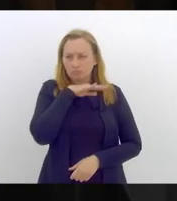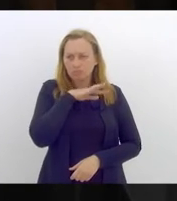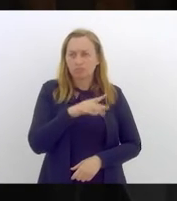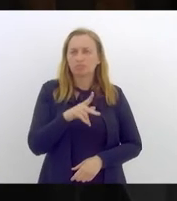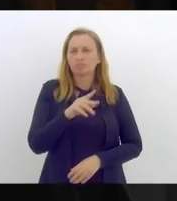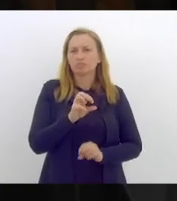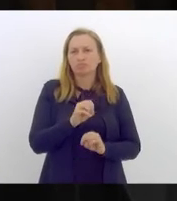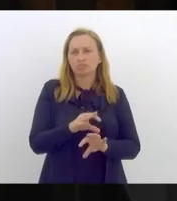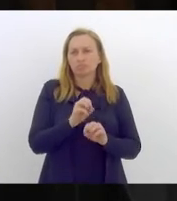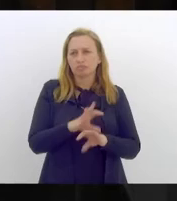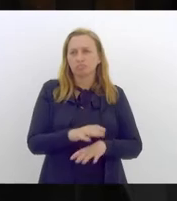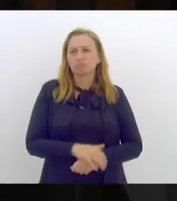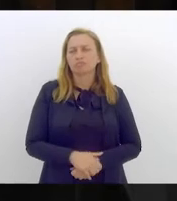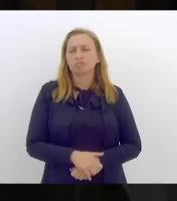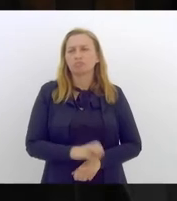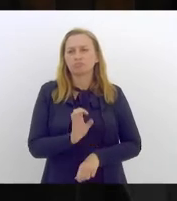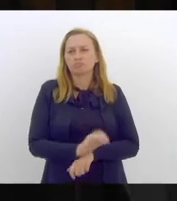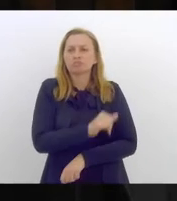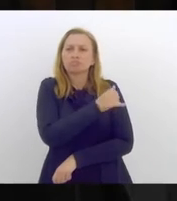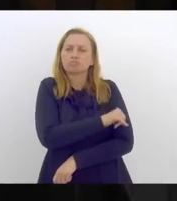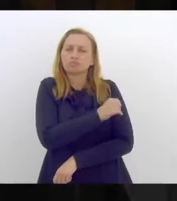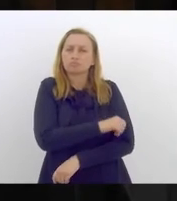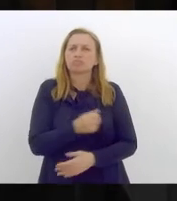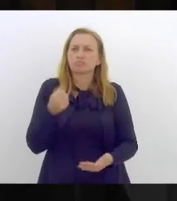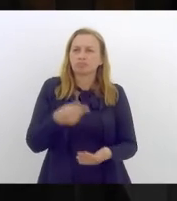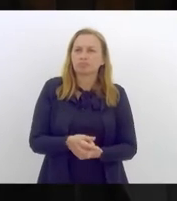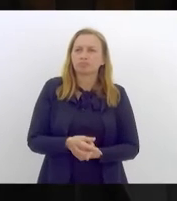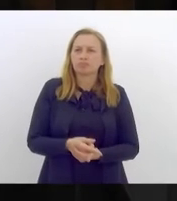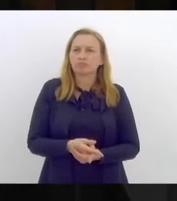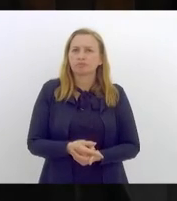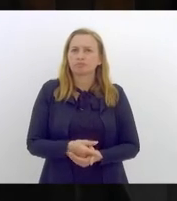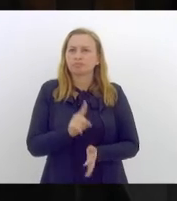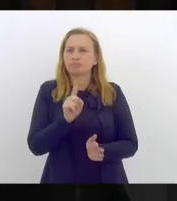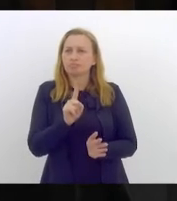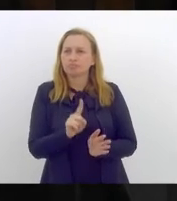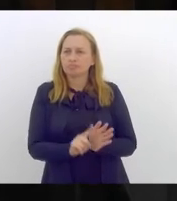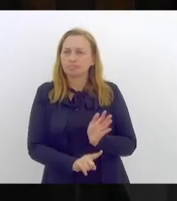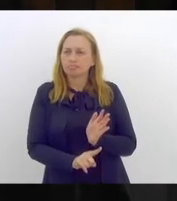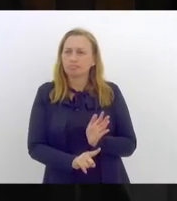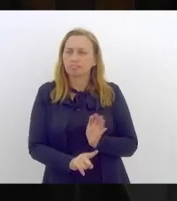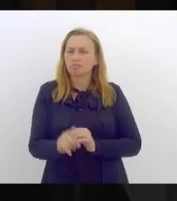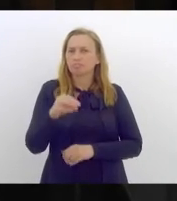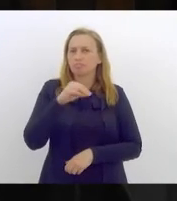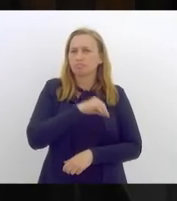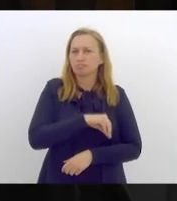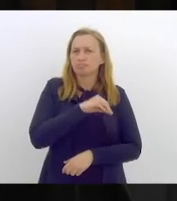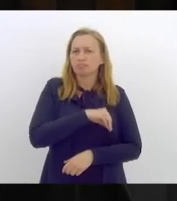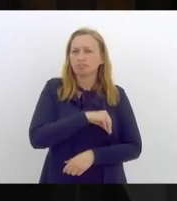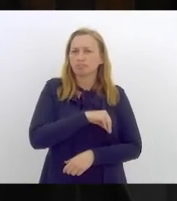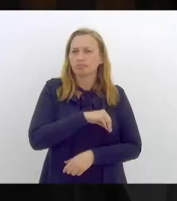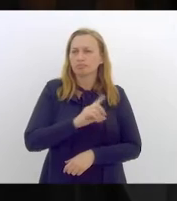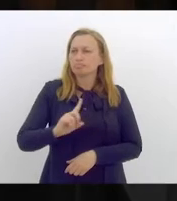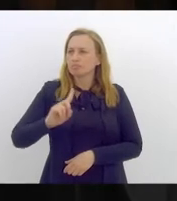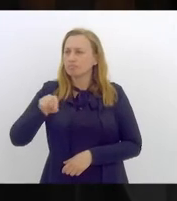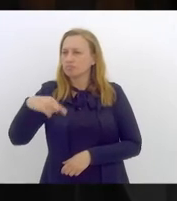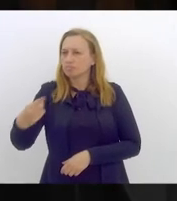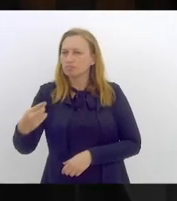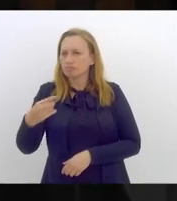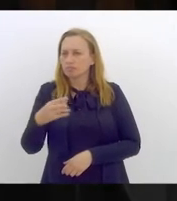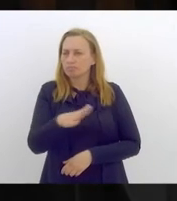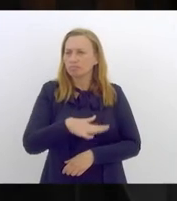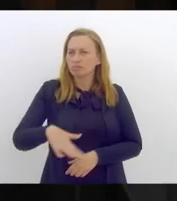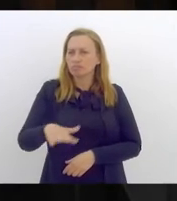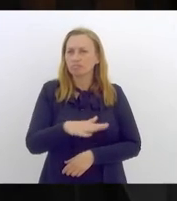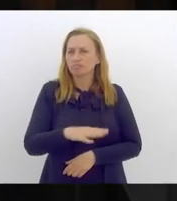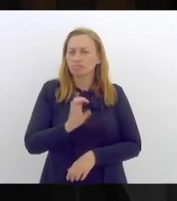educação. O estado do Rio de Janeiro hoje paga o menor salário entre todas as redes estaduais